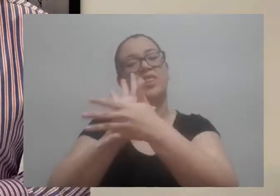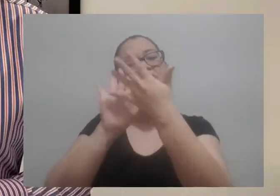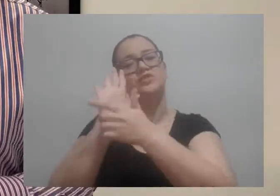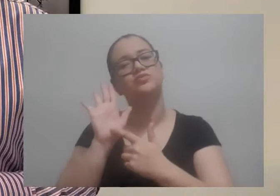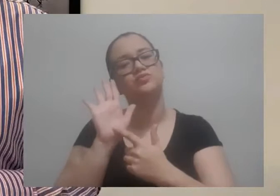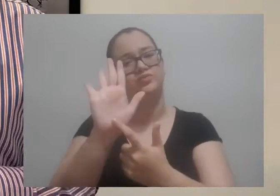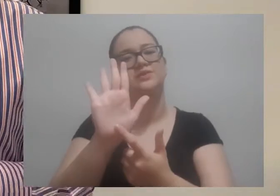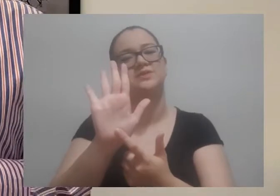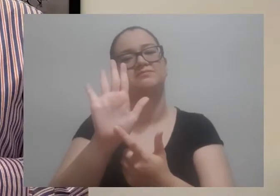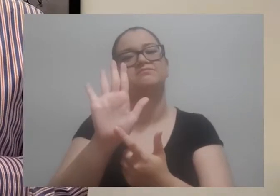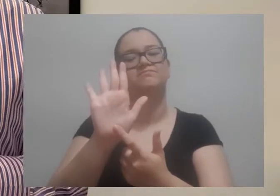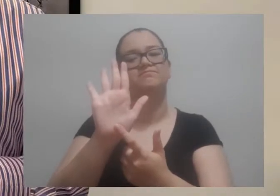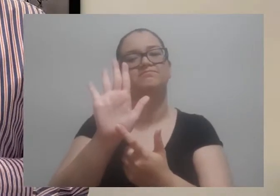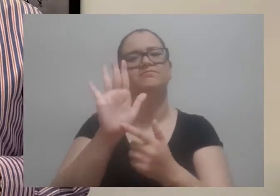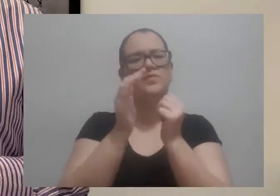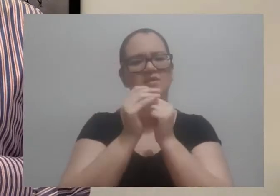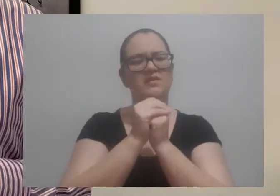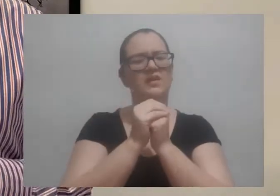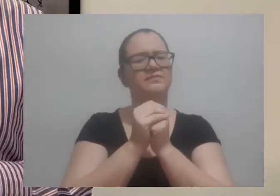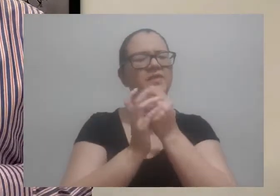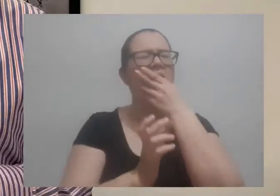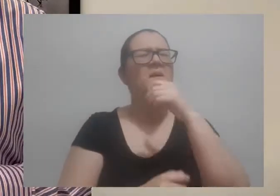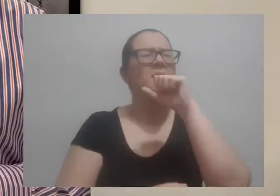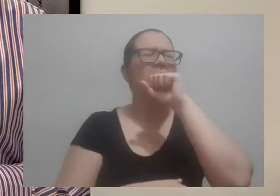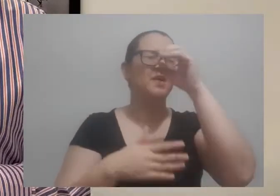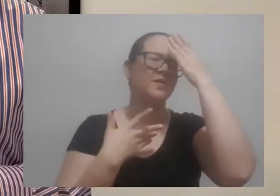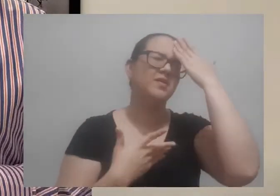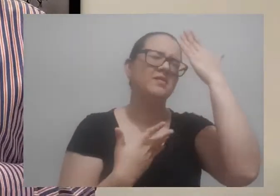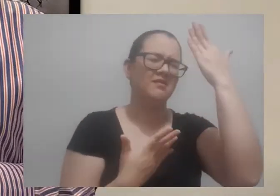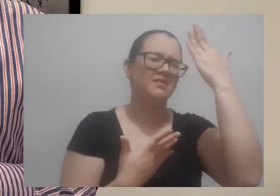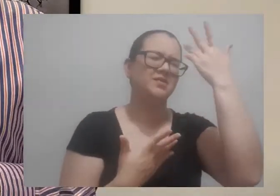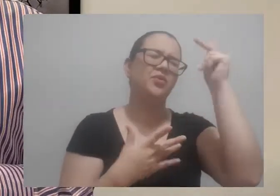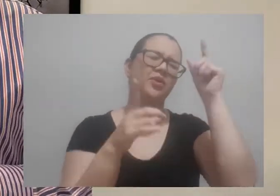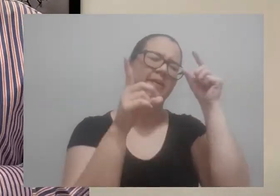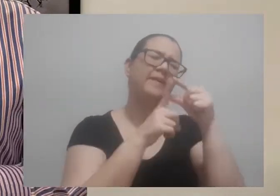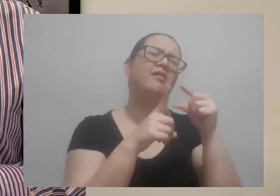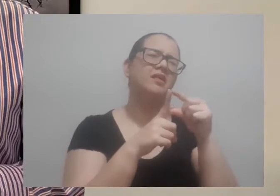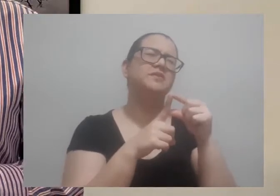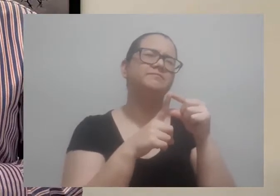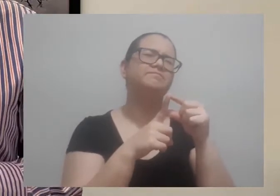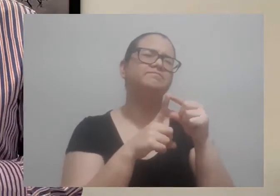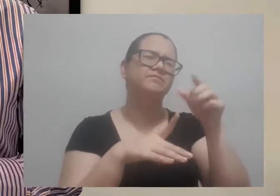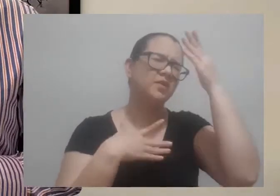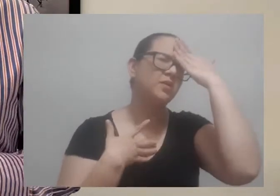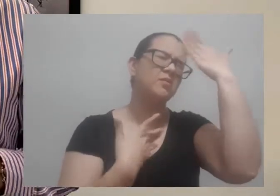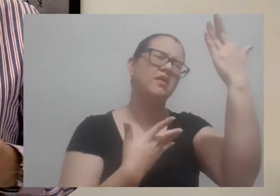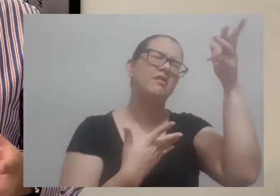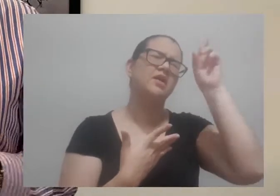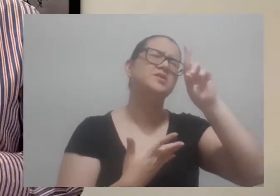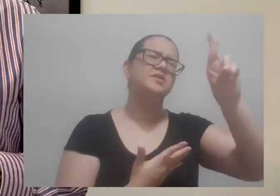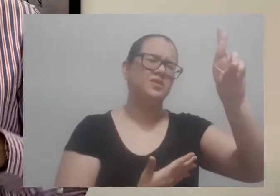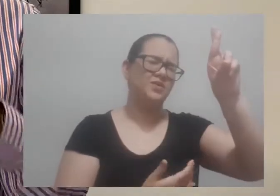Pai, muito obrigado por Tua palavra. Muito obrigado, Senhor,